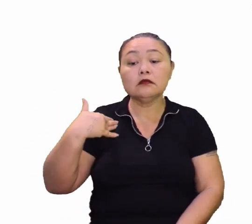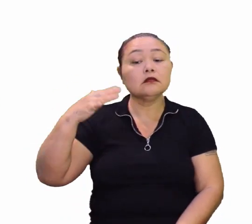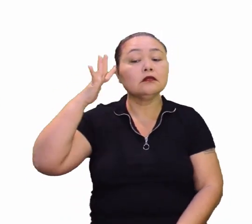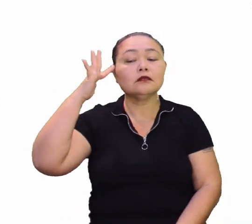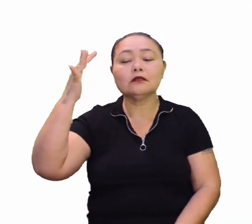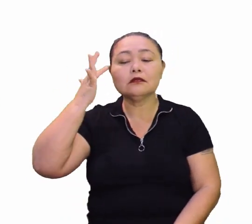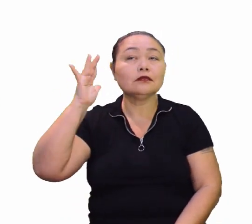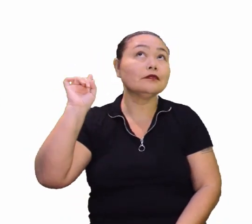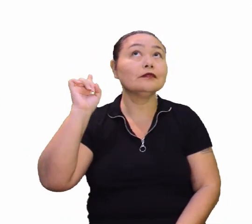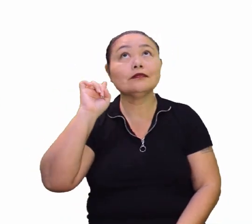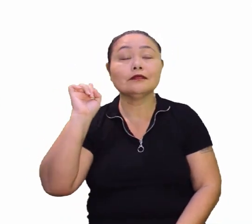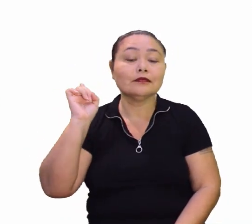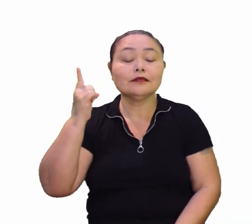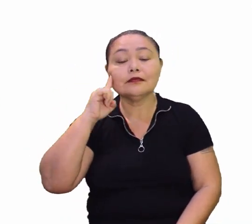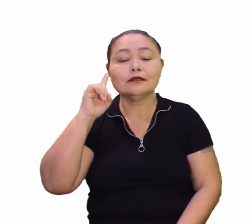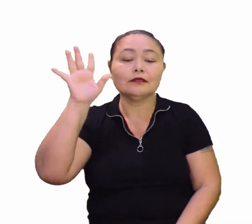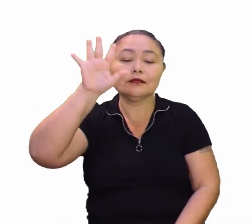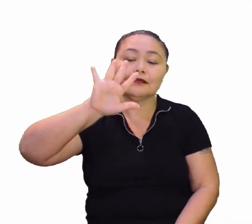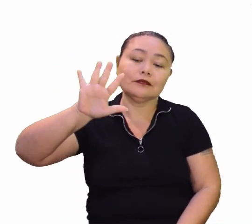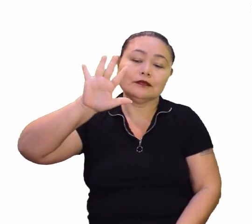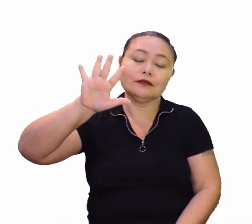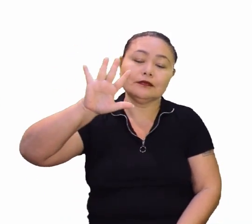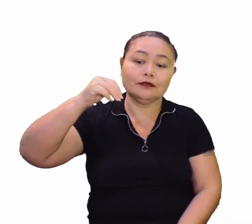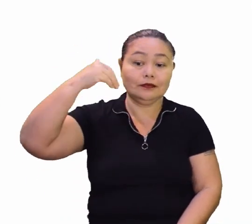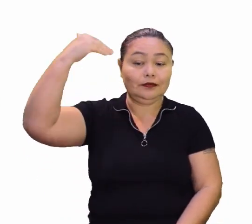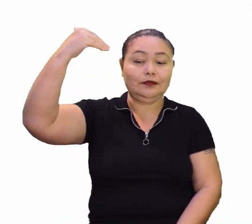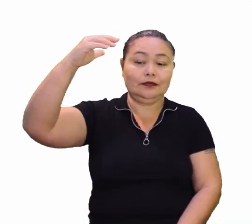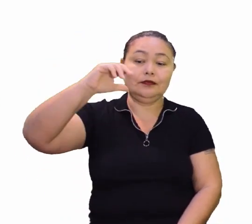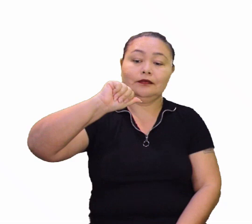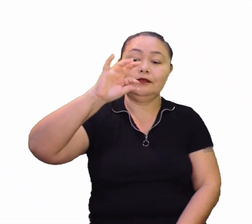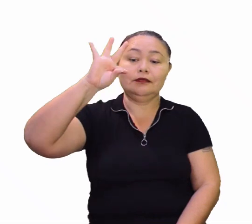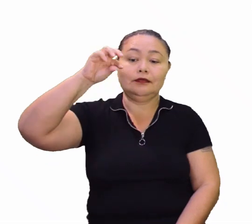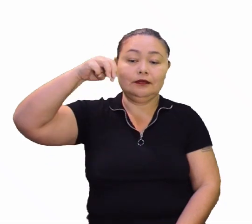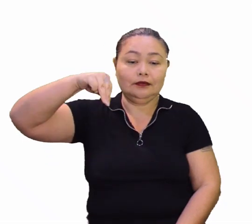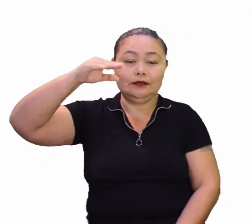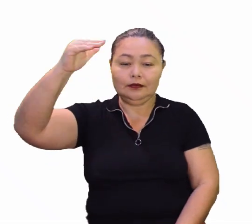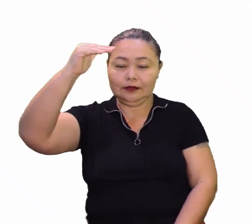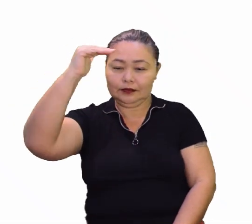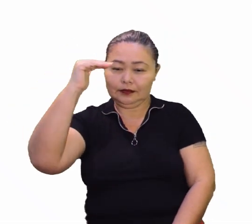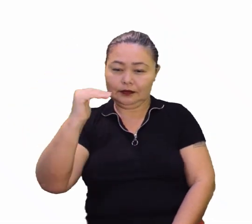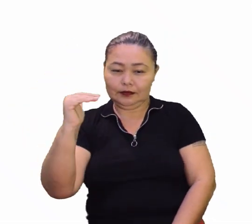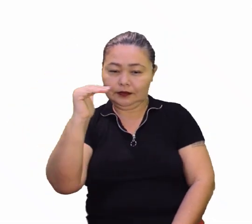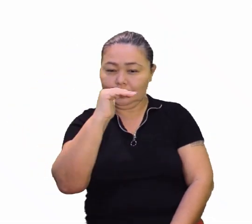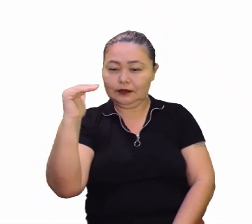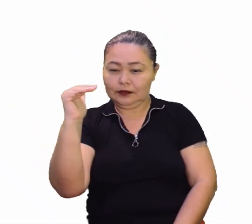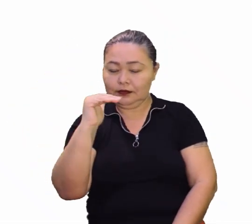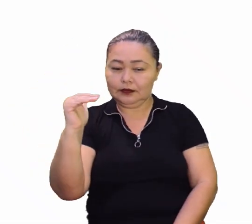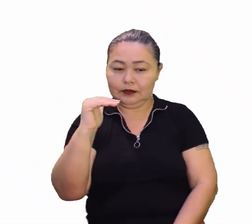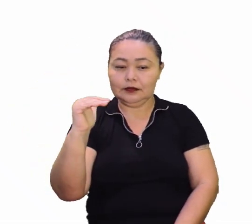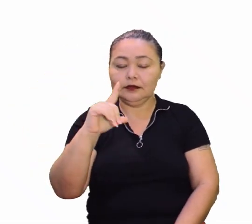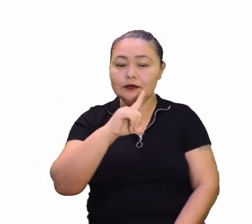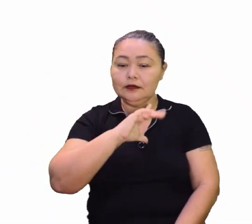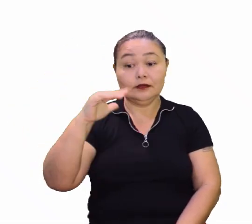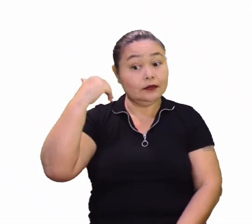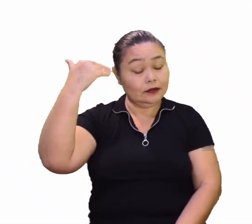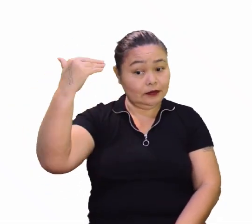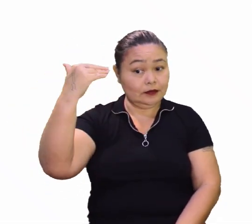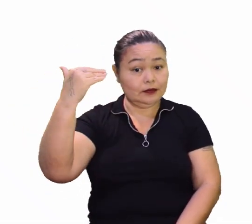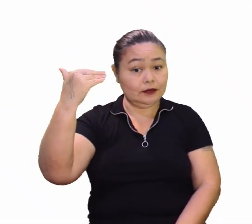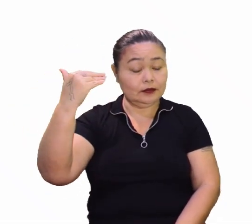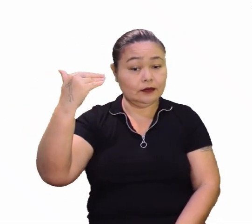imagina bem assim, é uma camada mais alta da atmosfera e ali embaixo, no caso, já é dia, lá em cima